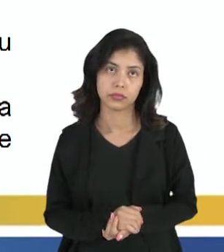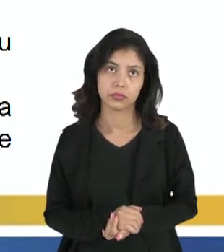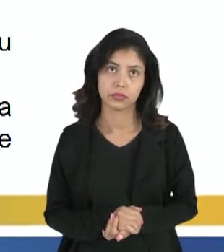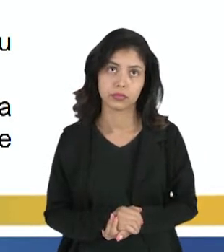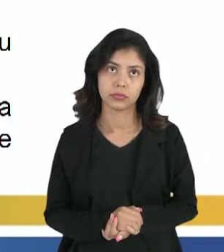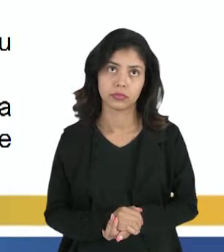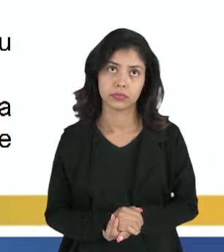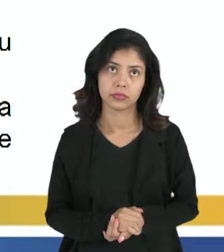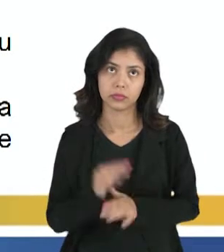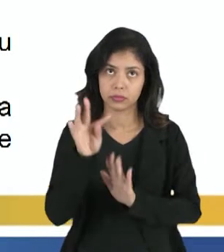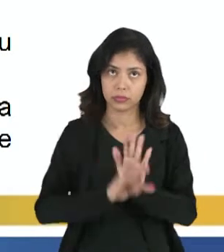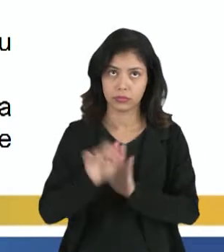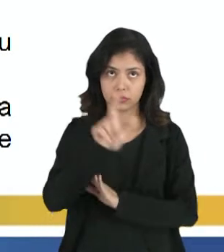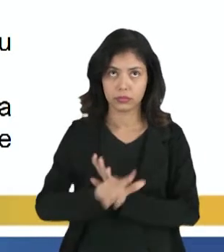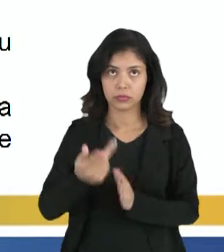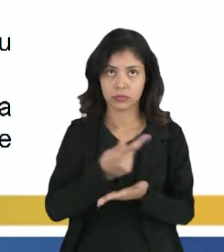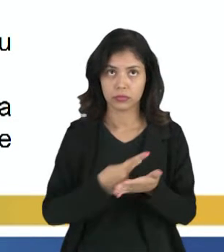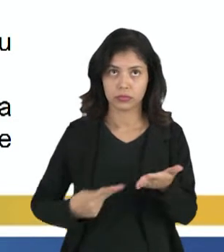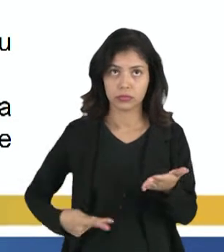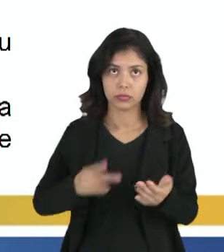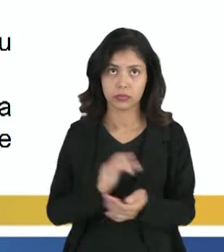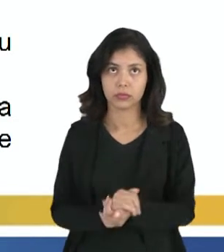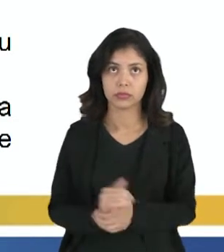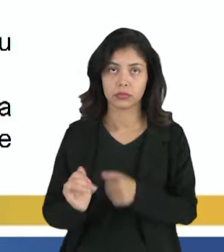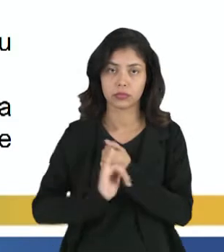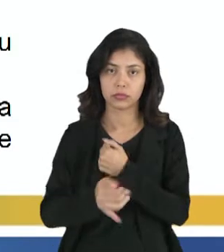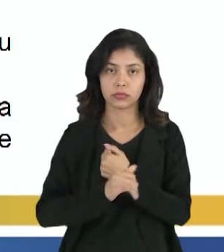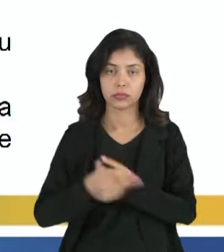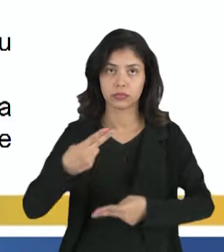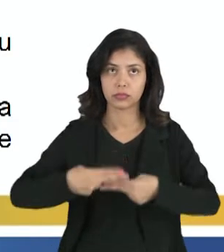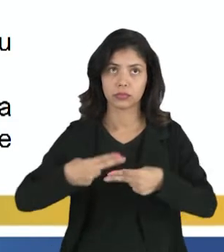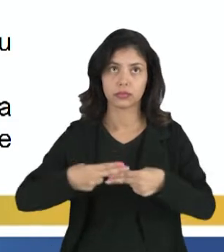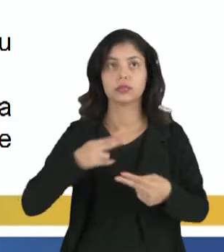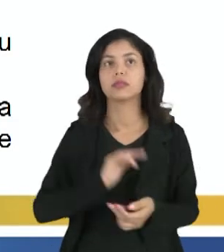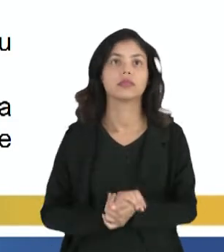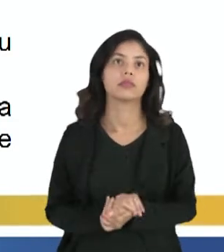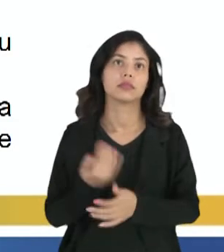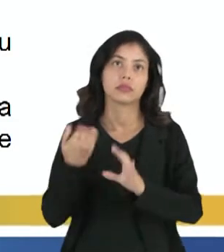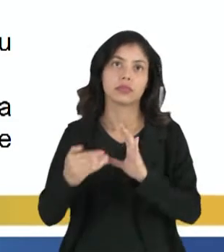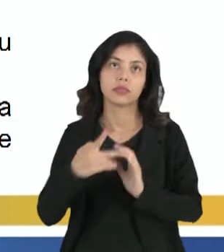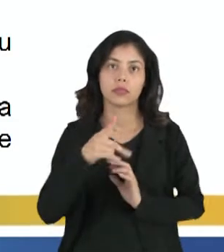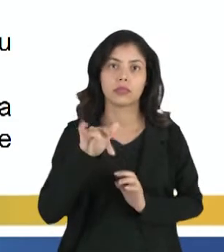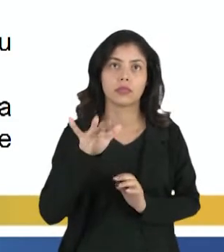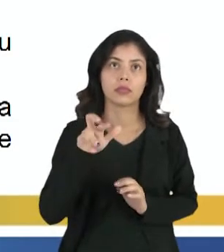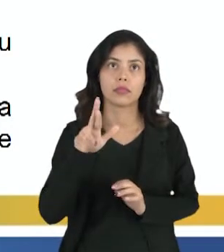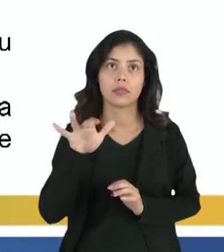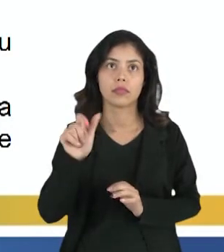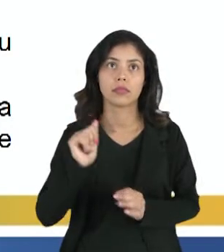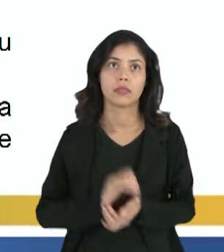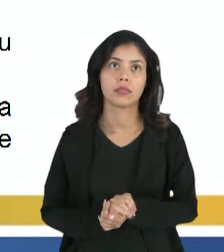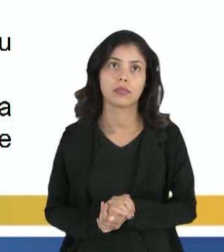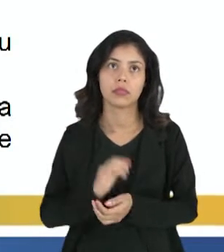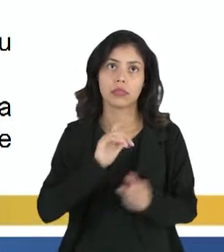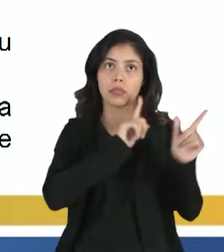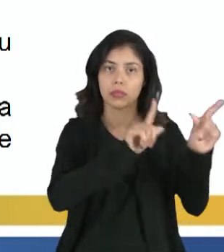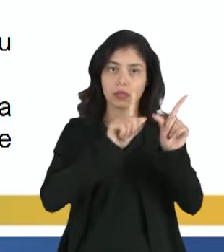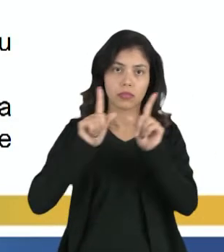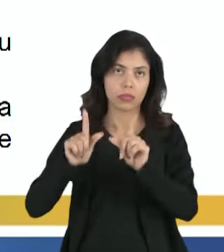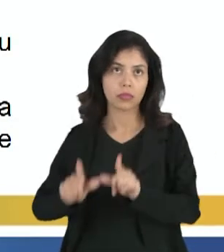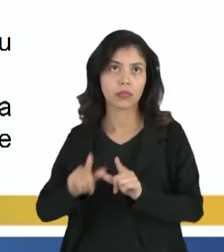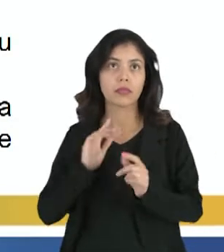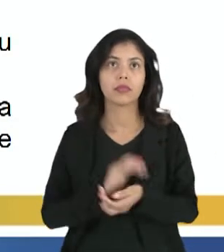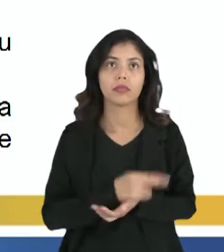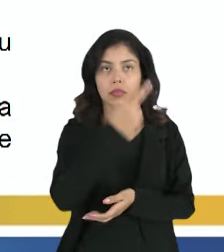conotação. Textos literários, como poemas, crônicas, novelas, mensagens publicitárias, charges